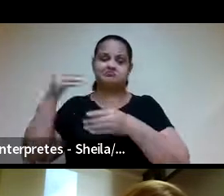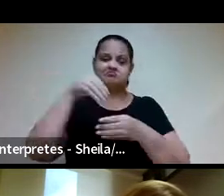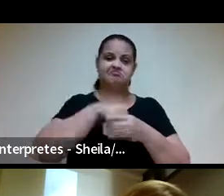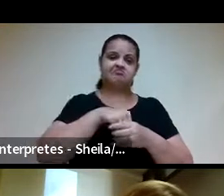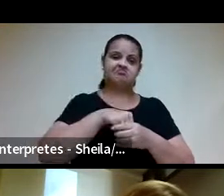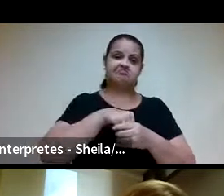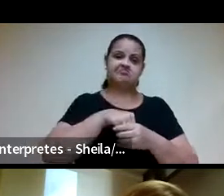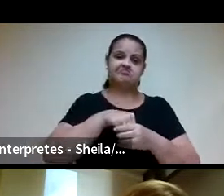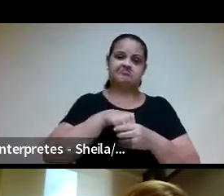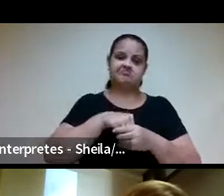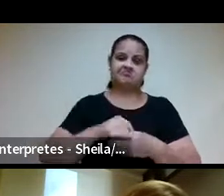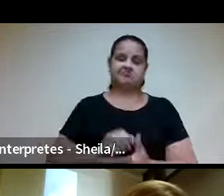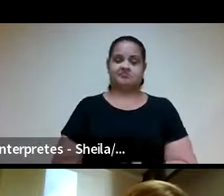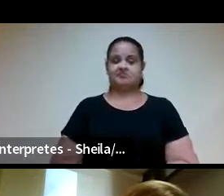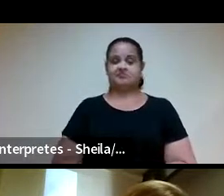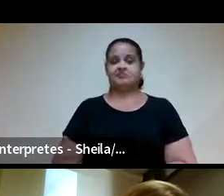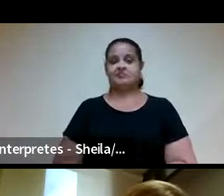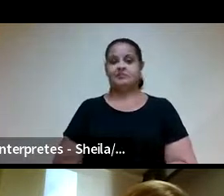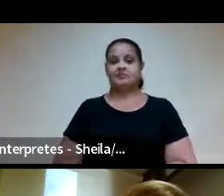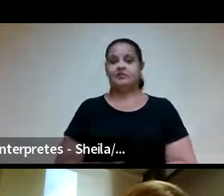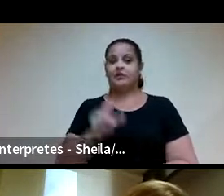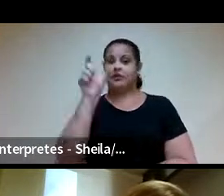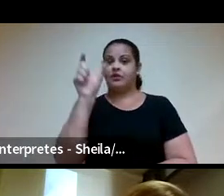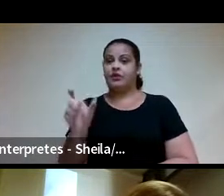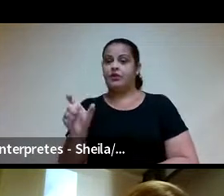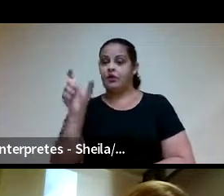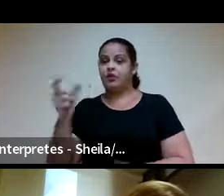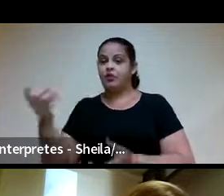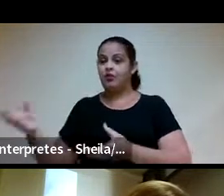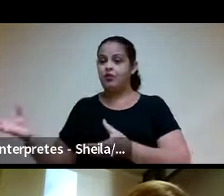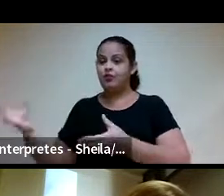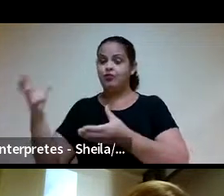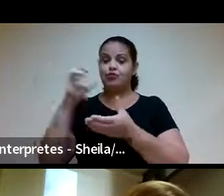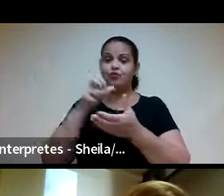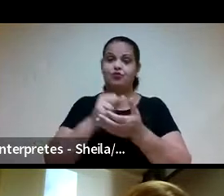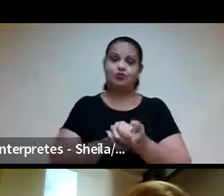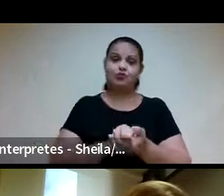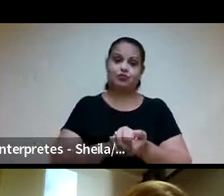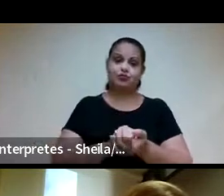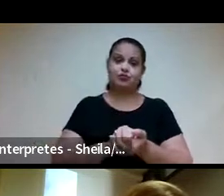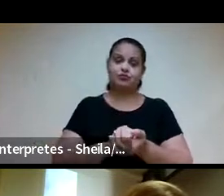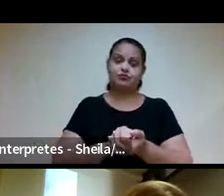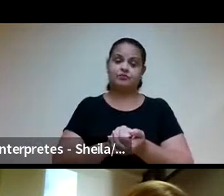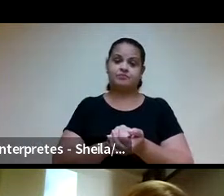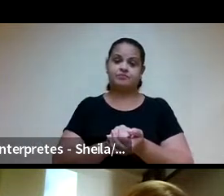A parte poderia ter incluído a eleitora na AGE